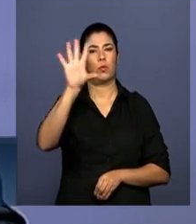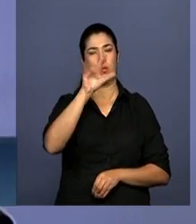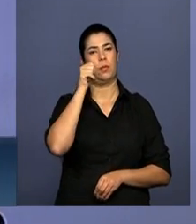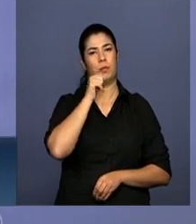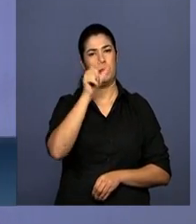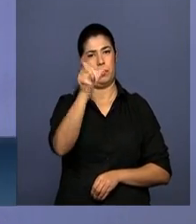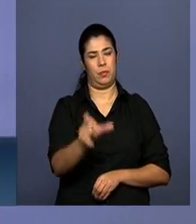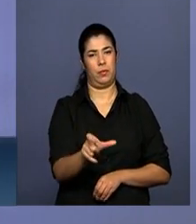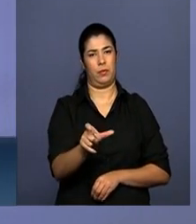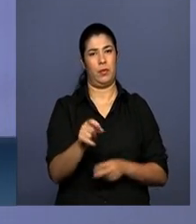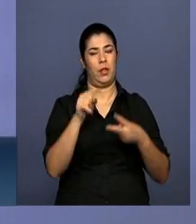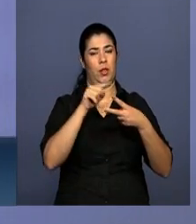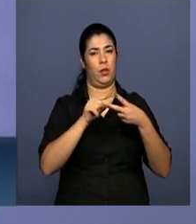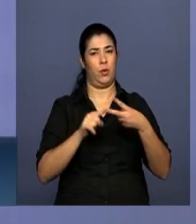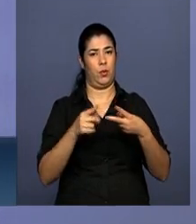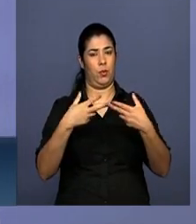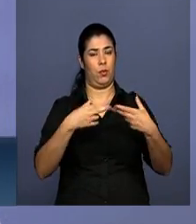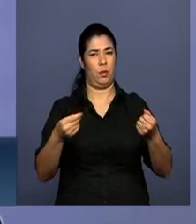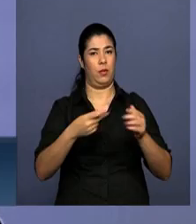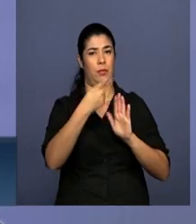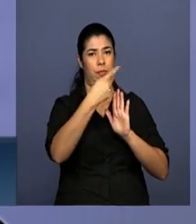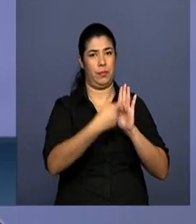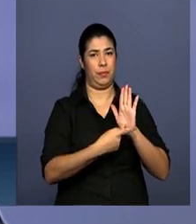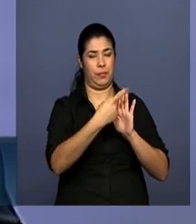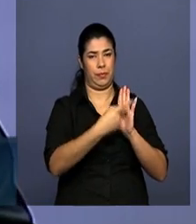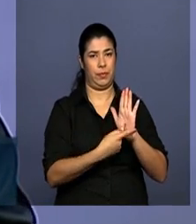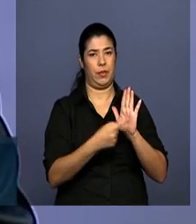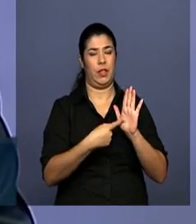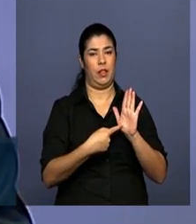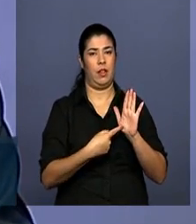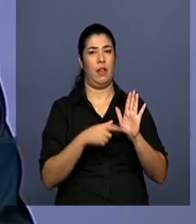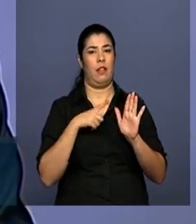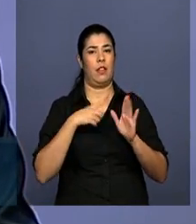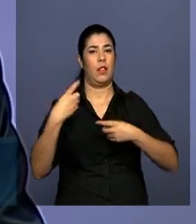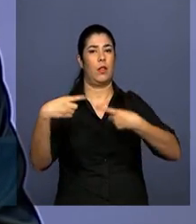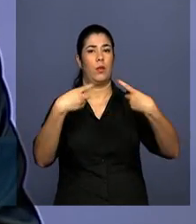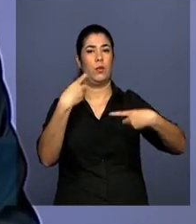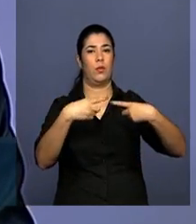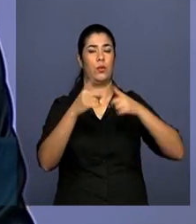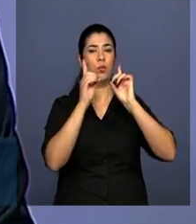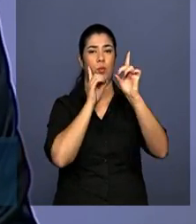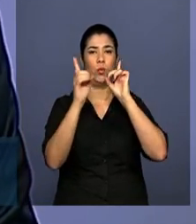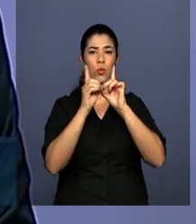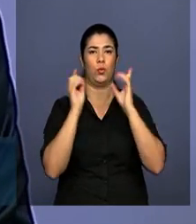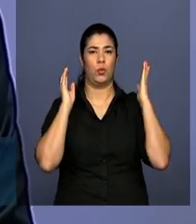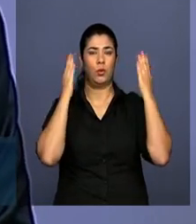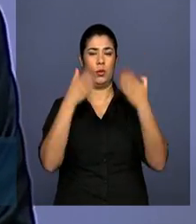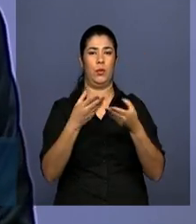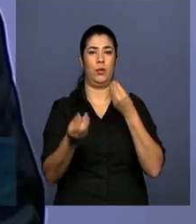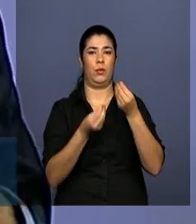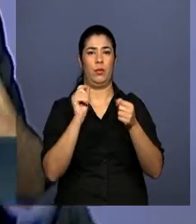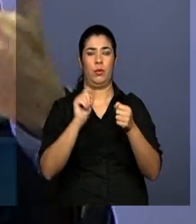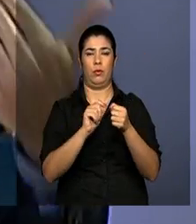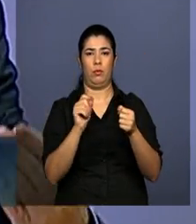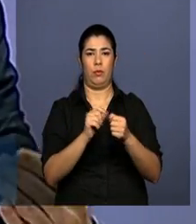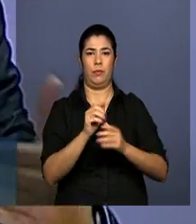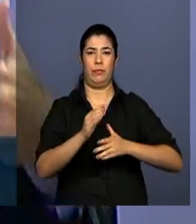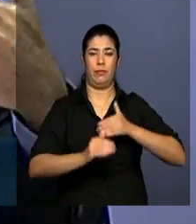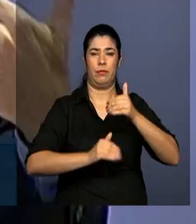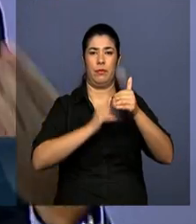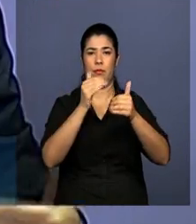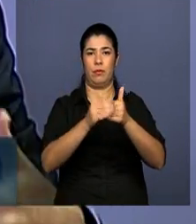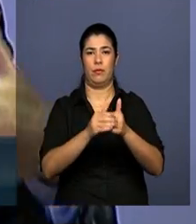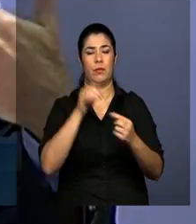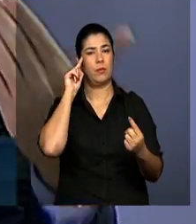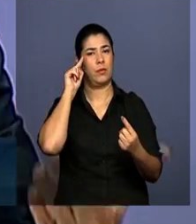Então, essas duas portarias interministeriais, elas dialogam diretamente com este avanço